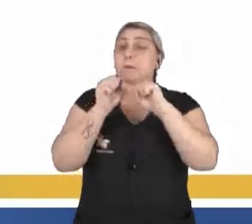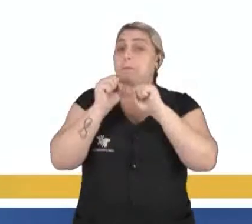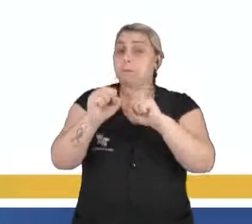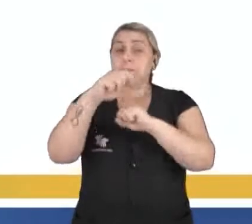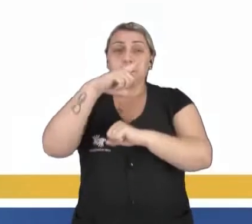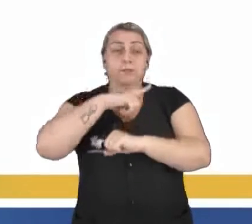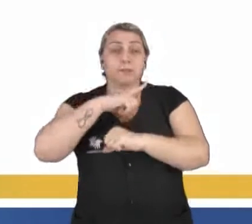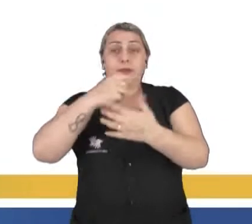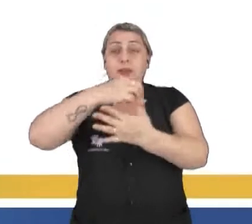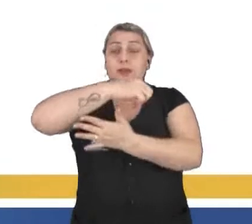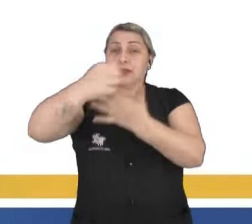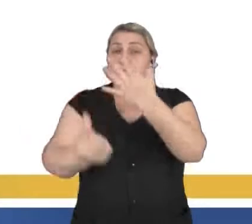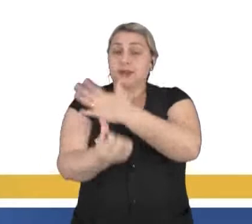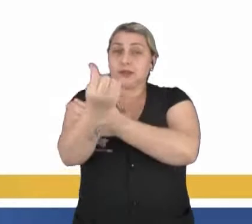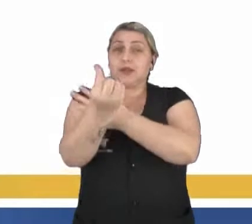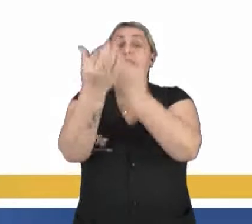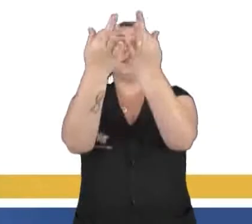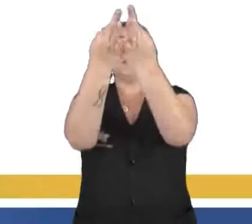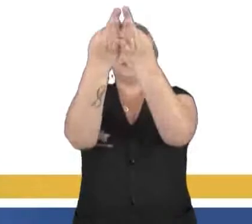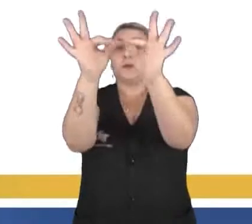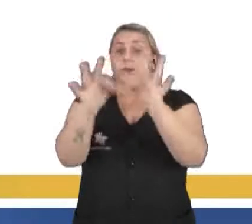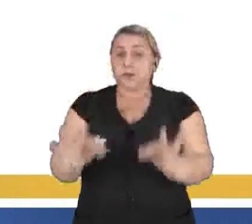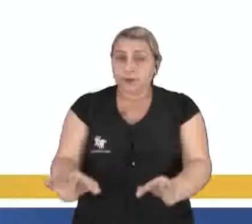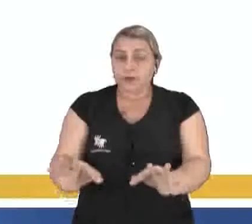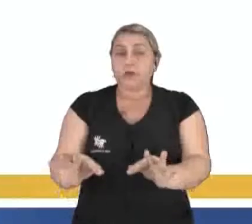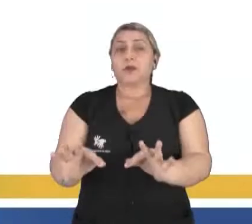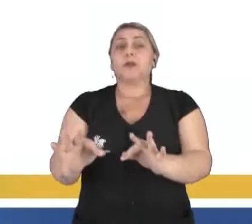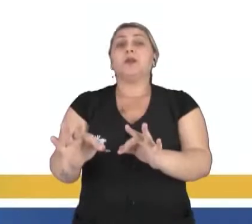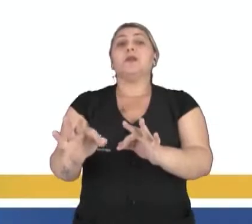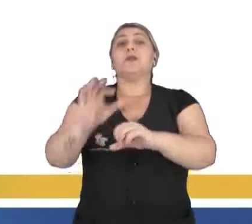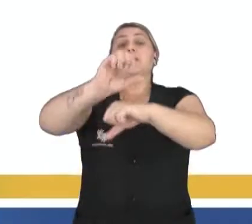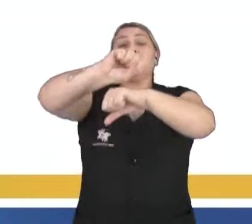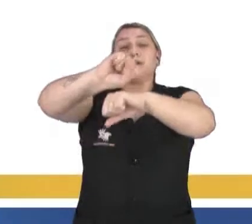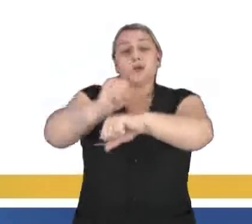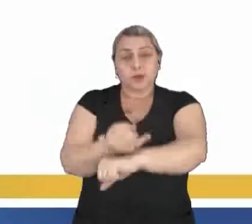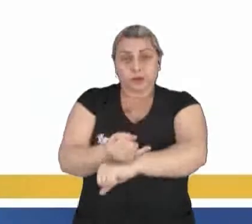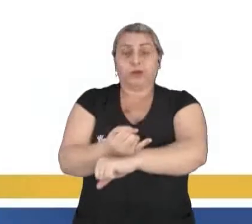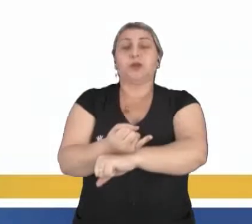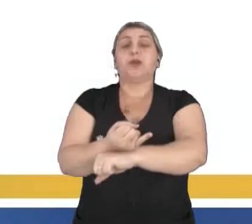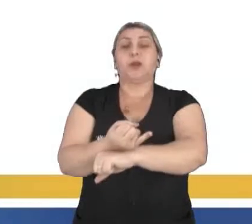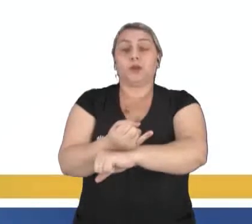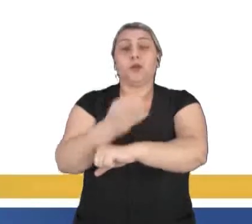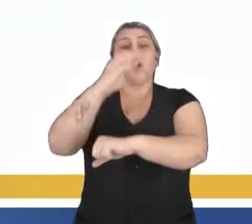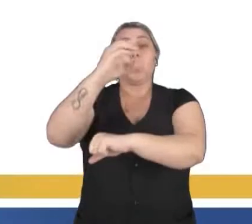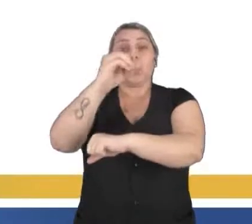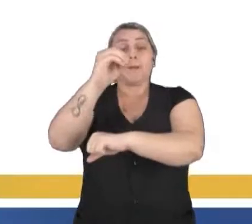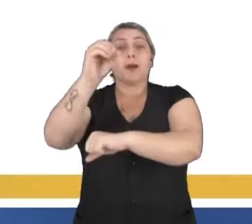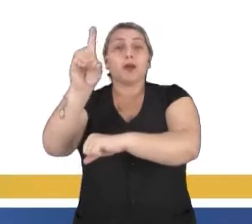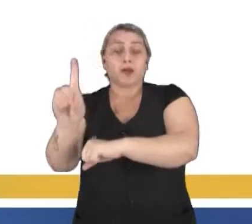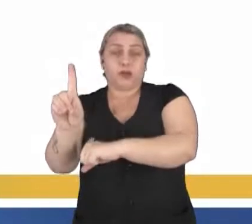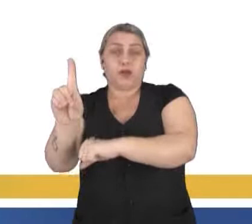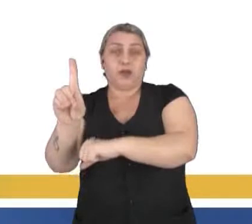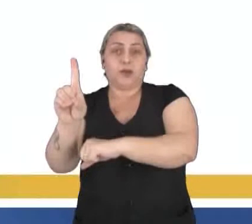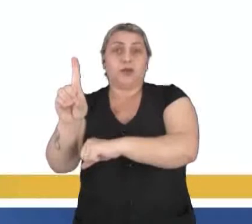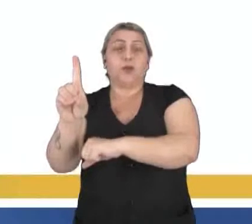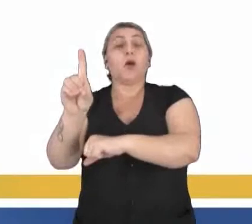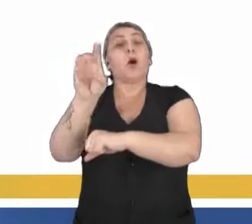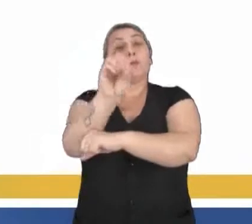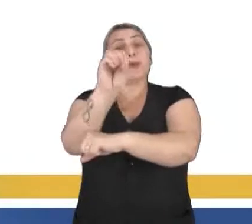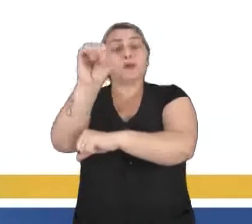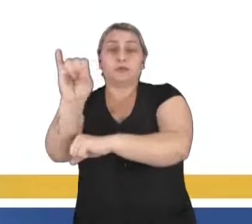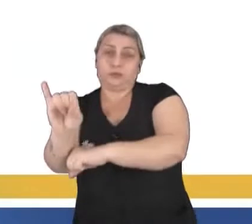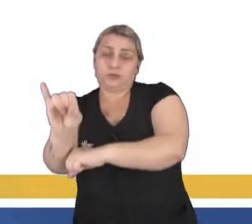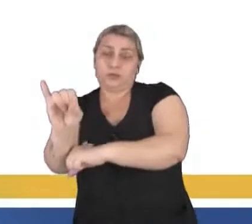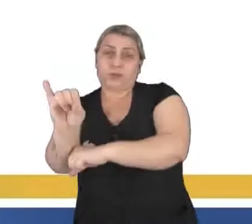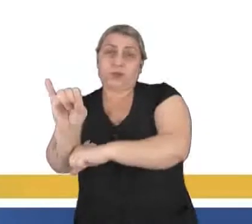exercer 6 funções sintáticas, que são sujeito, de sujeito, de objeto direto, de objeto